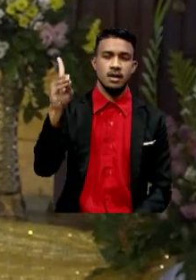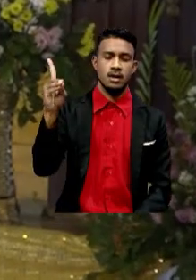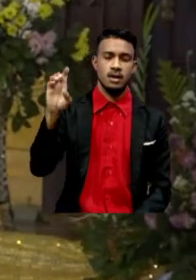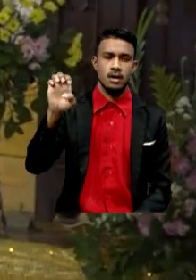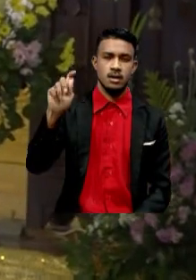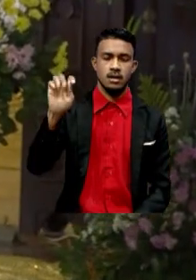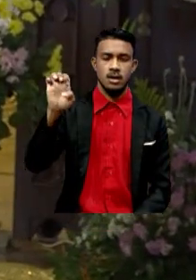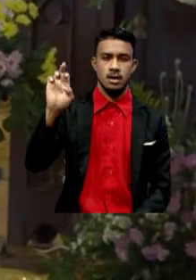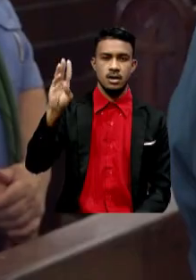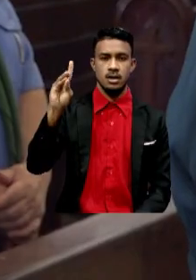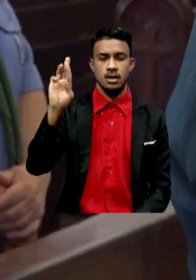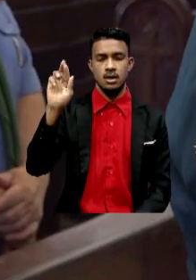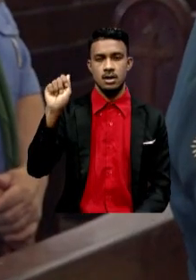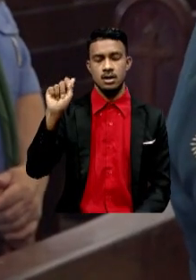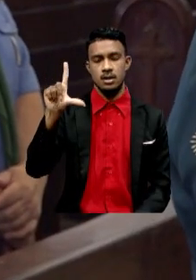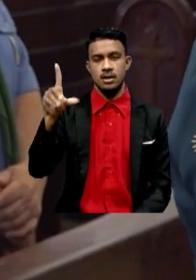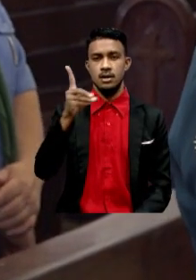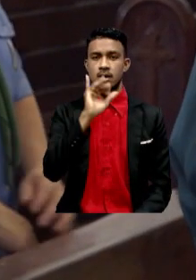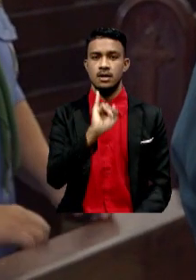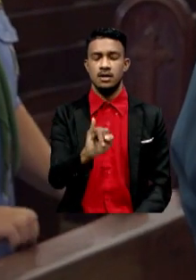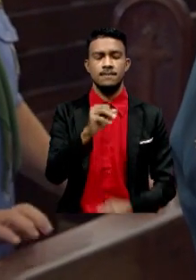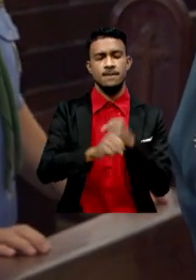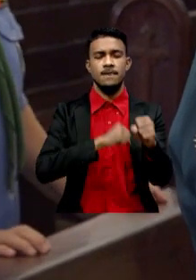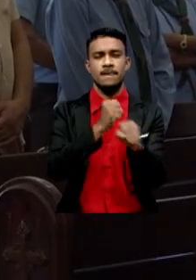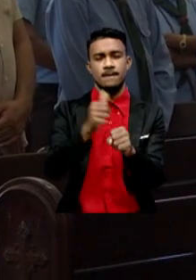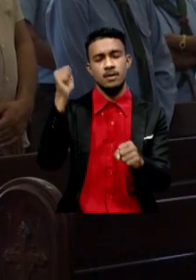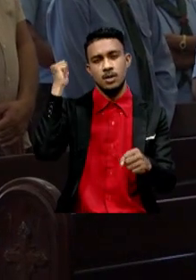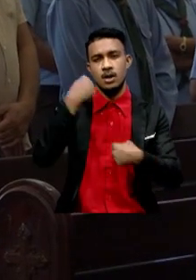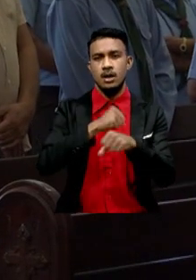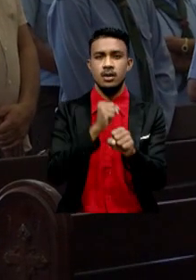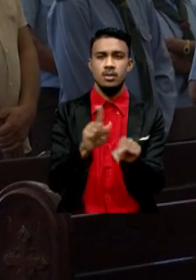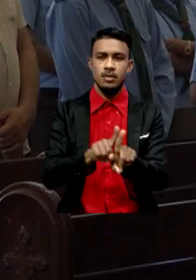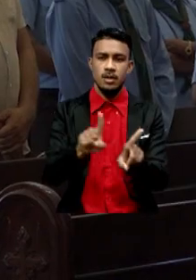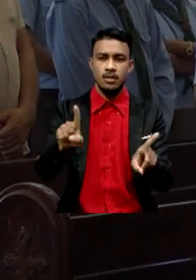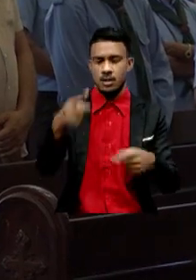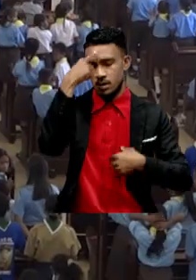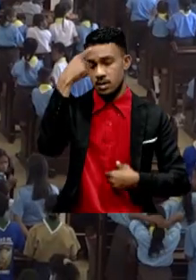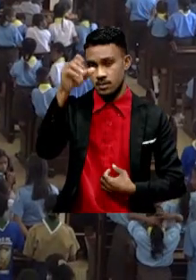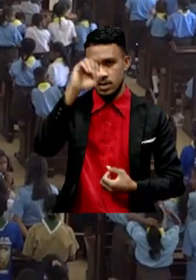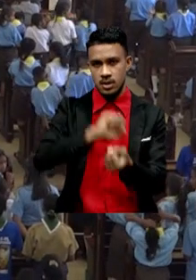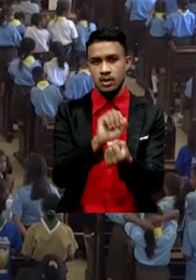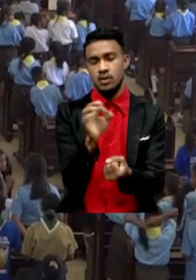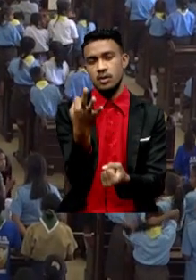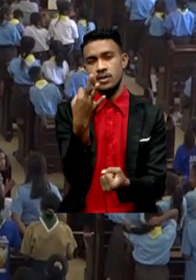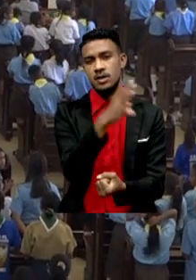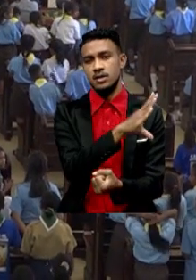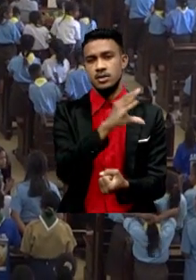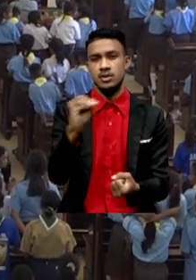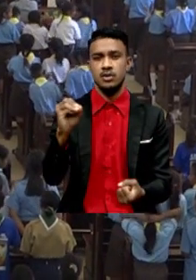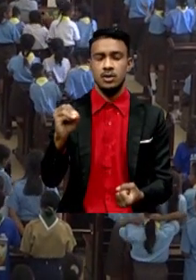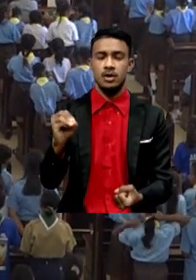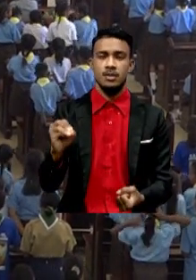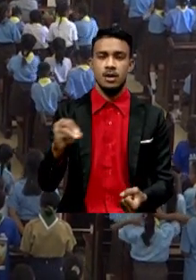Batin Limanulu, né? Tirolos, halau e atinan kotuk, mas vê também a pandemia Covid-19, celebração, né? Halau fale e atinan